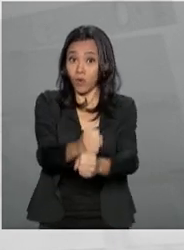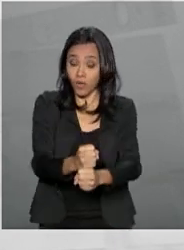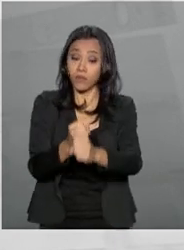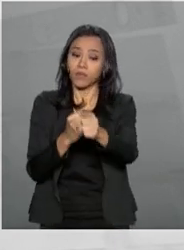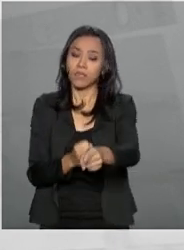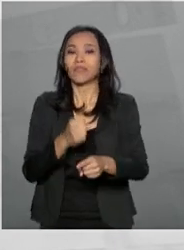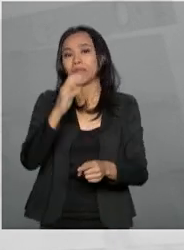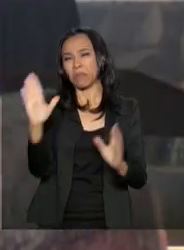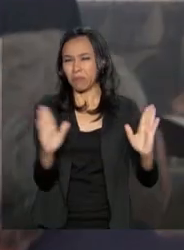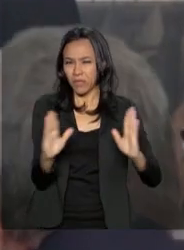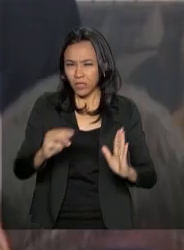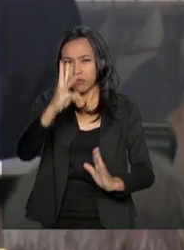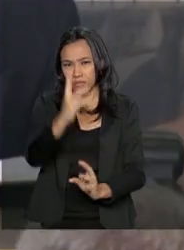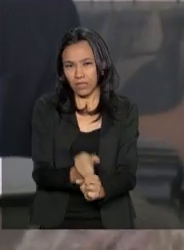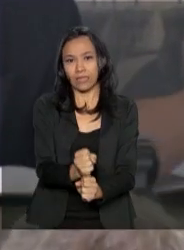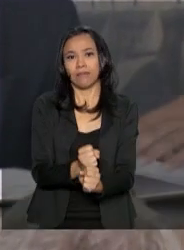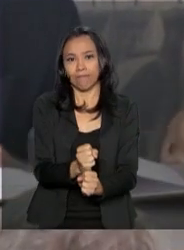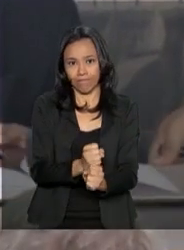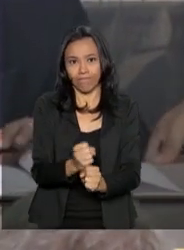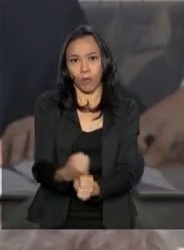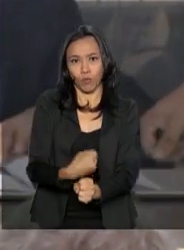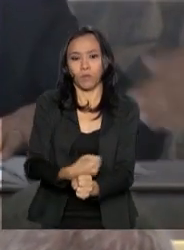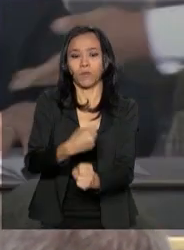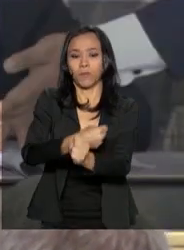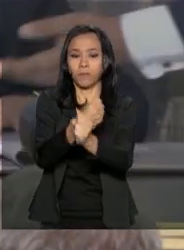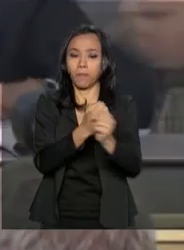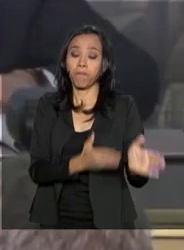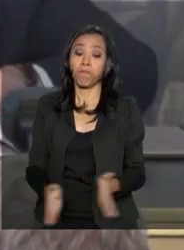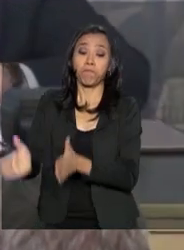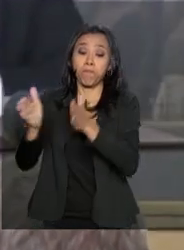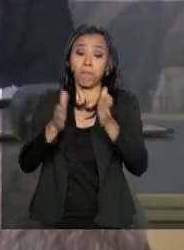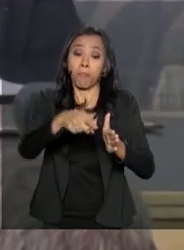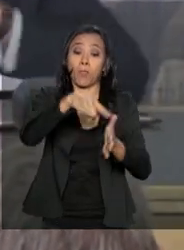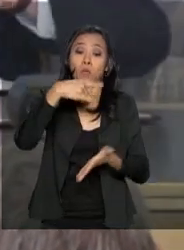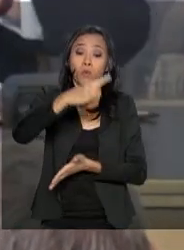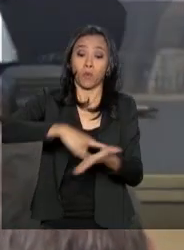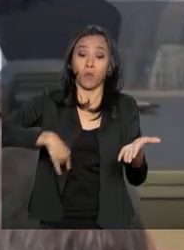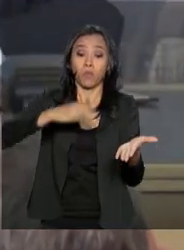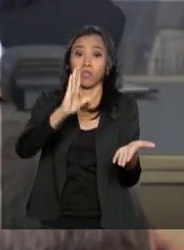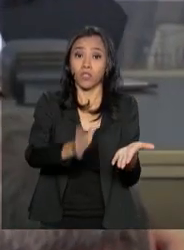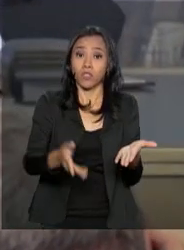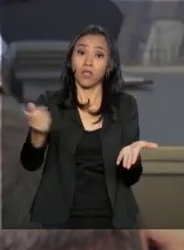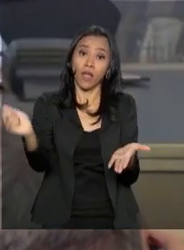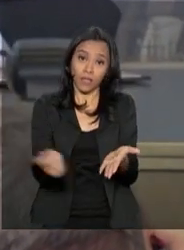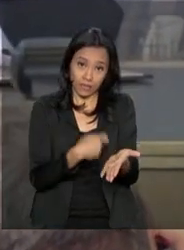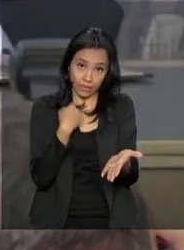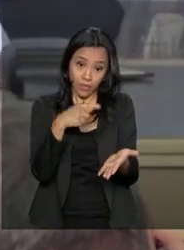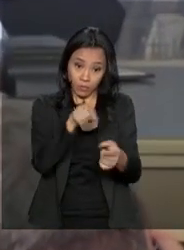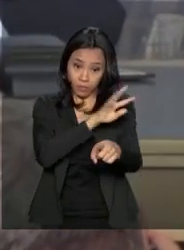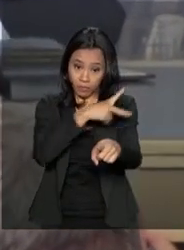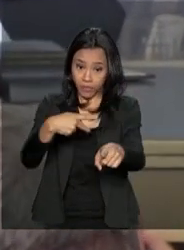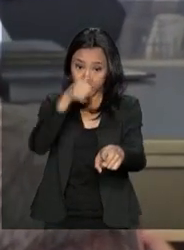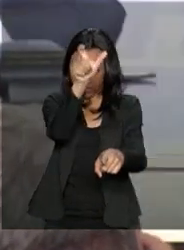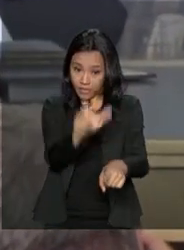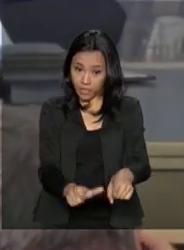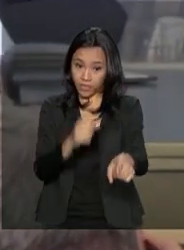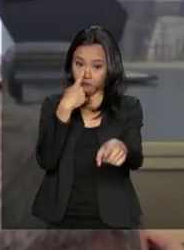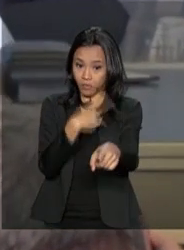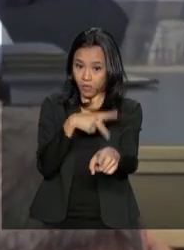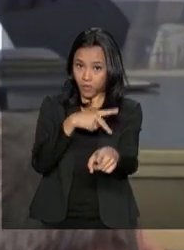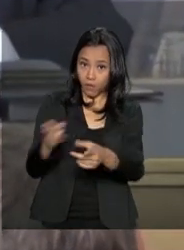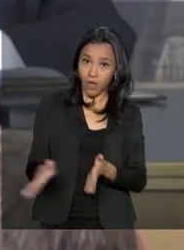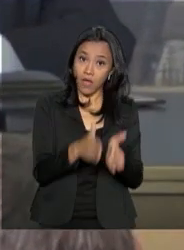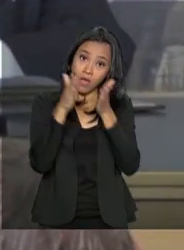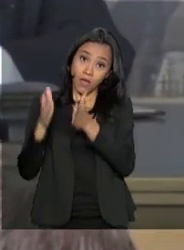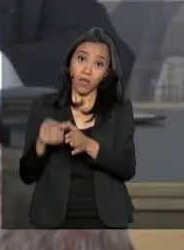de três anos o acordo que prevê a construção das duas obras foi assinado pelos presidentes do paraguai mário abdo benítez